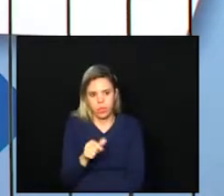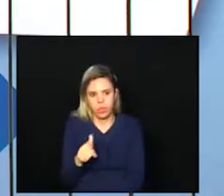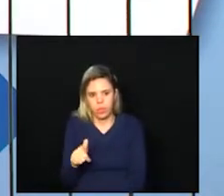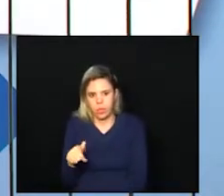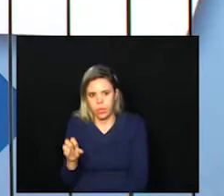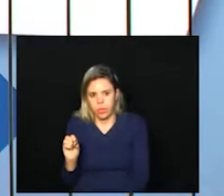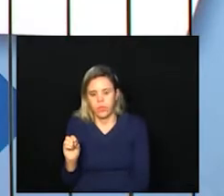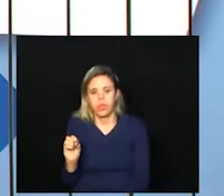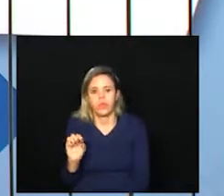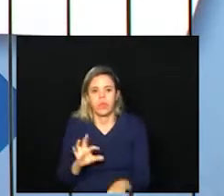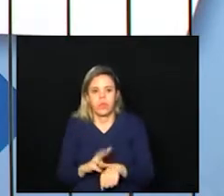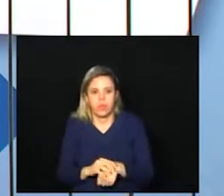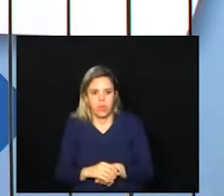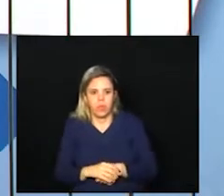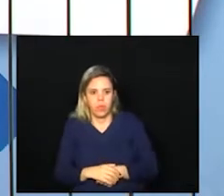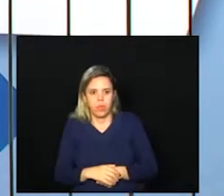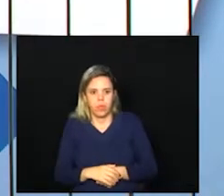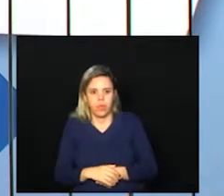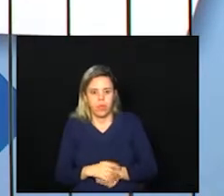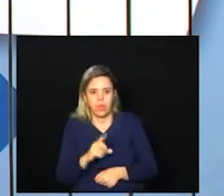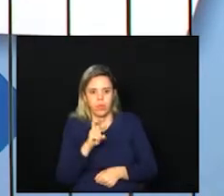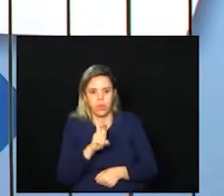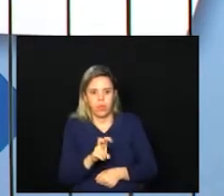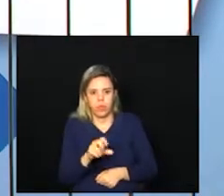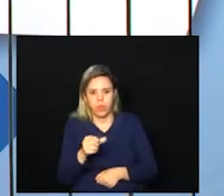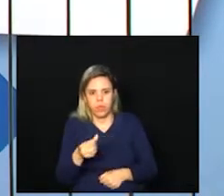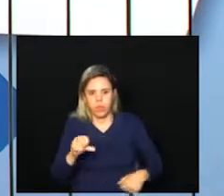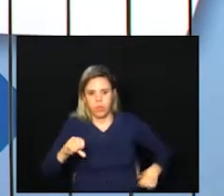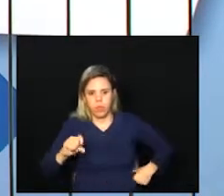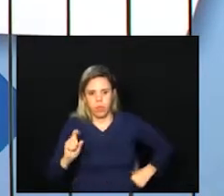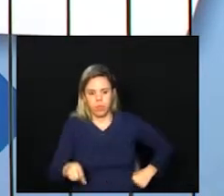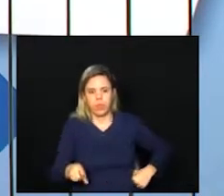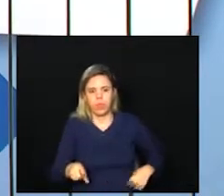20.378.570 casos da doença, com